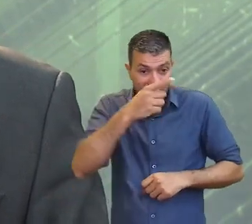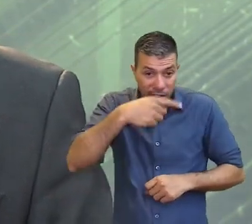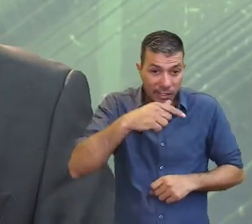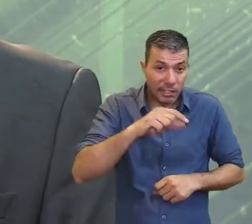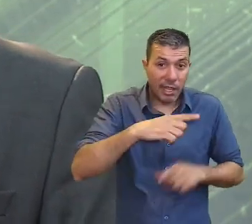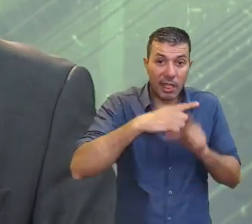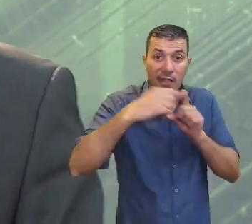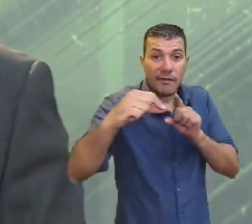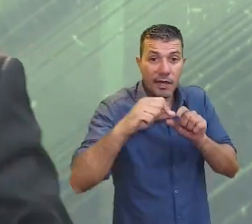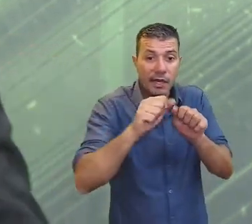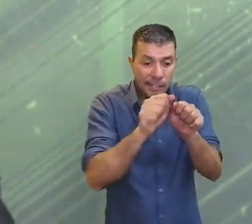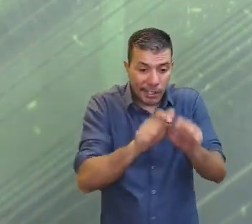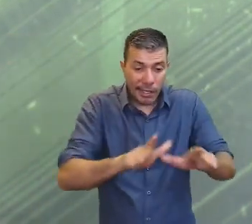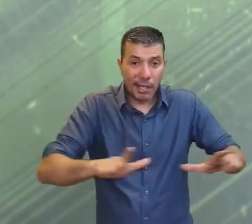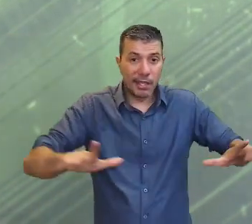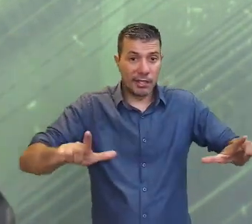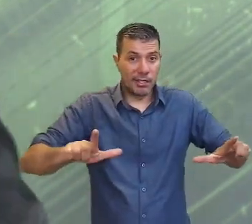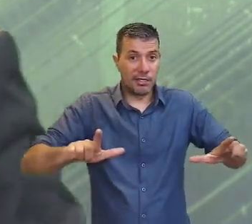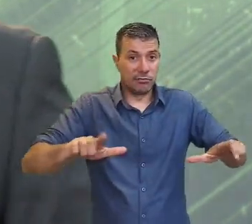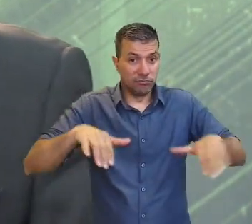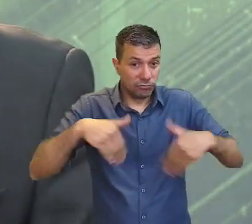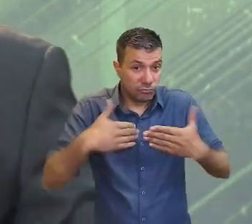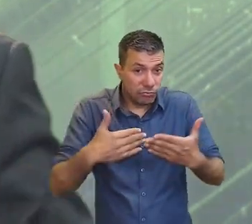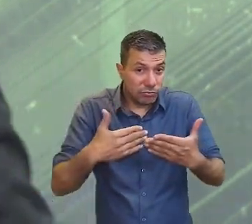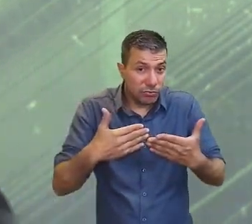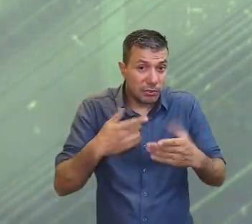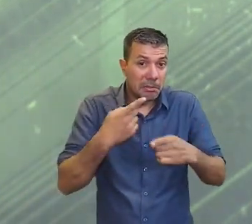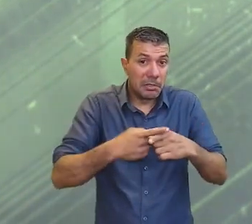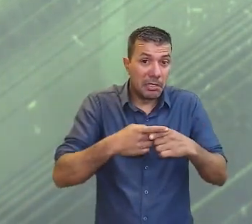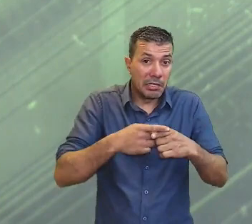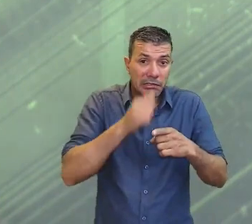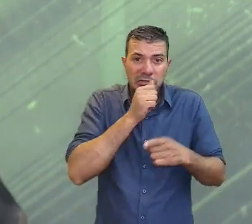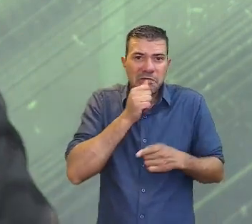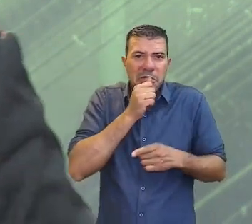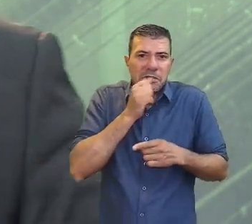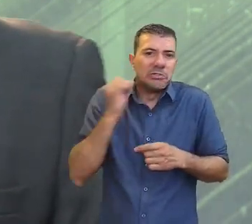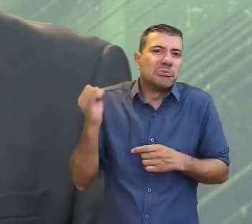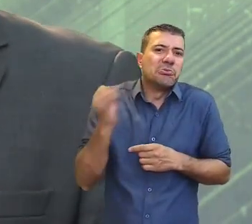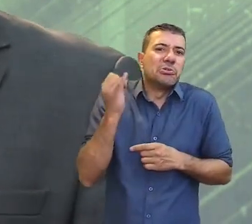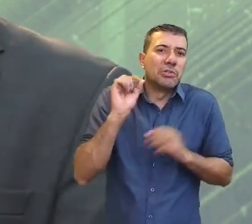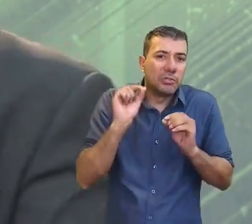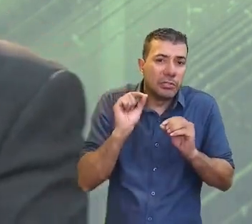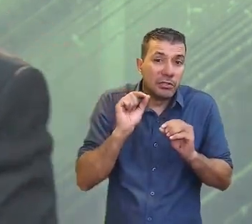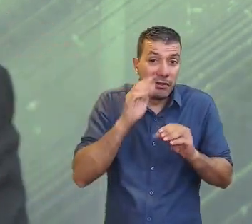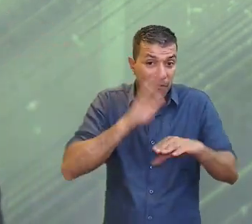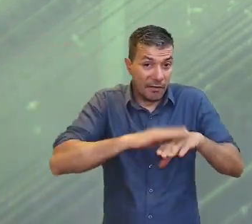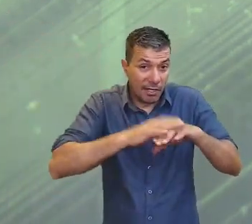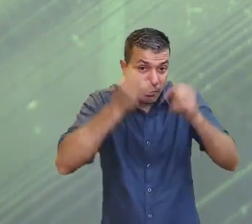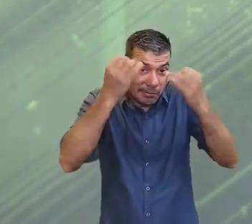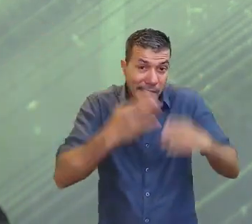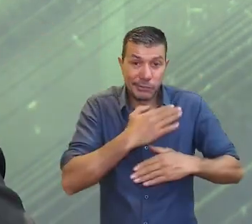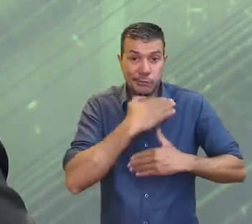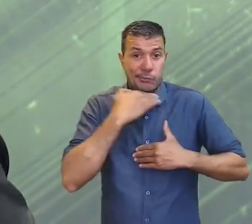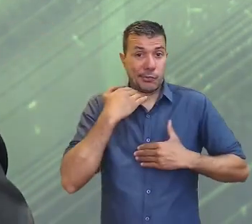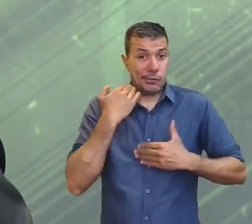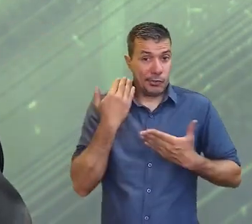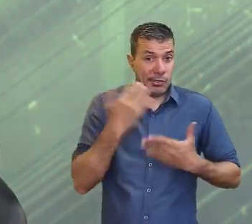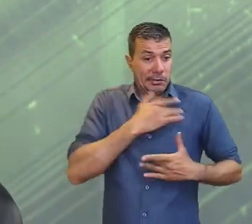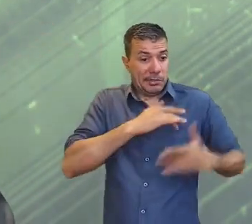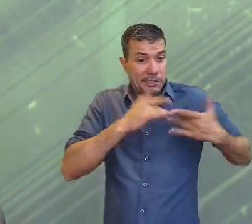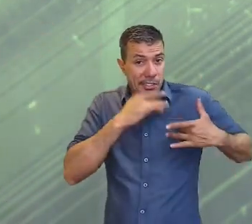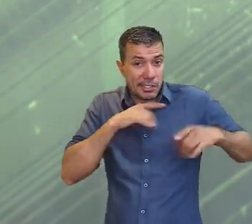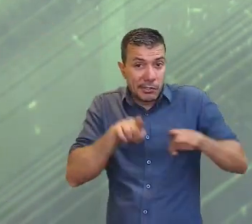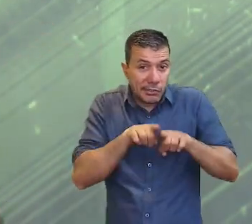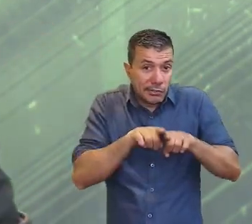deserto onde morreria. Mas aqui mostra, apesar de sacrifício, o senhor falou algo bem interessante, falou assim, ó, falando de morte, mas temos que falar de